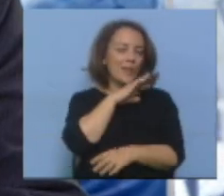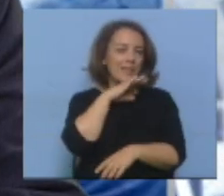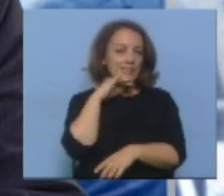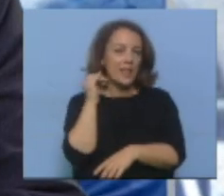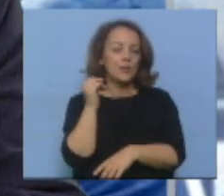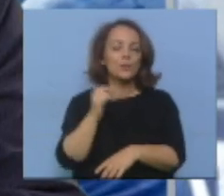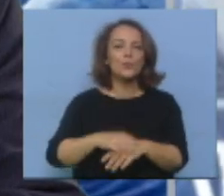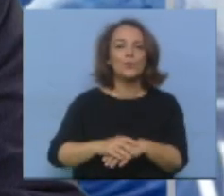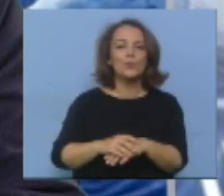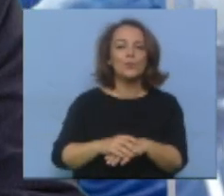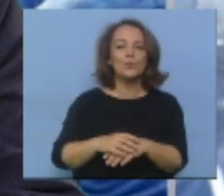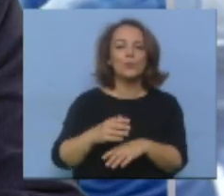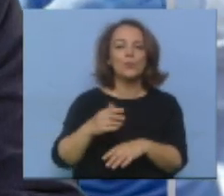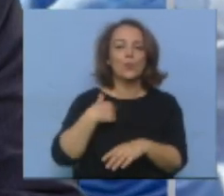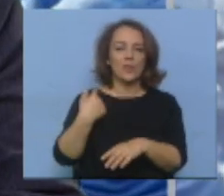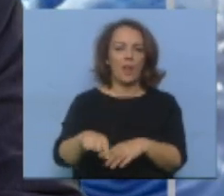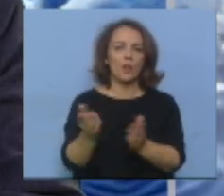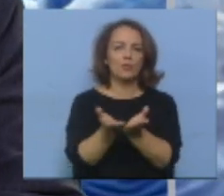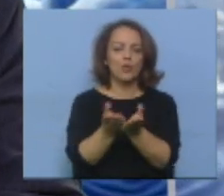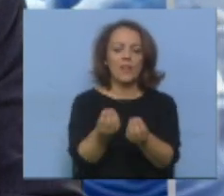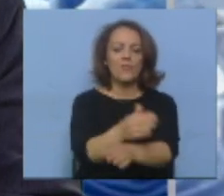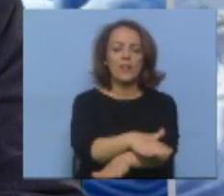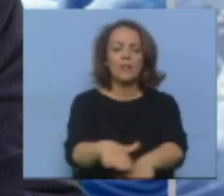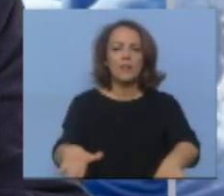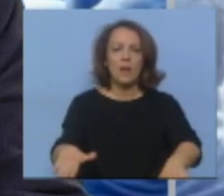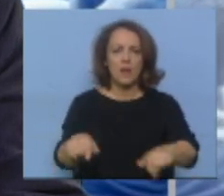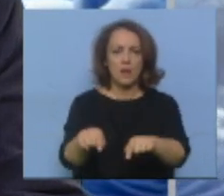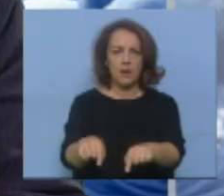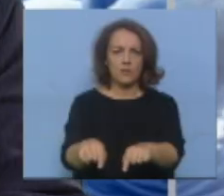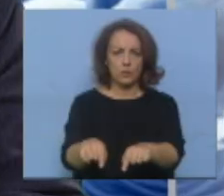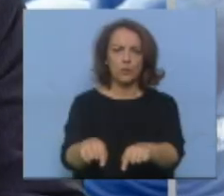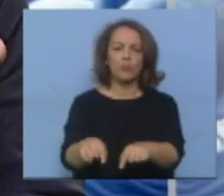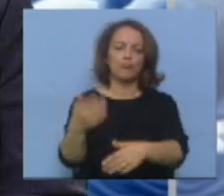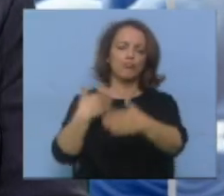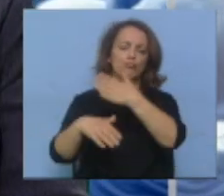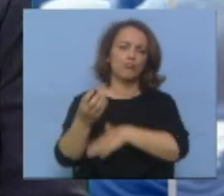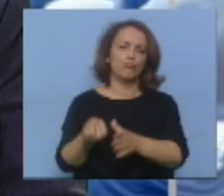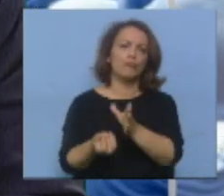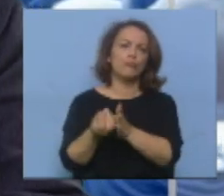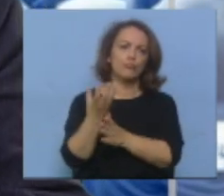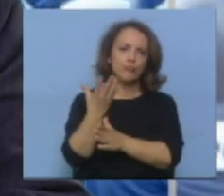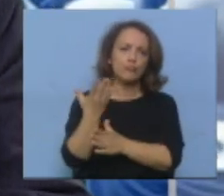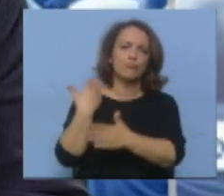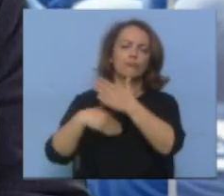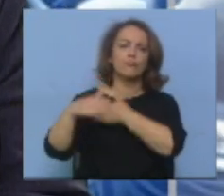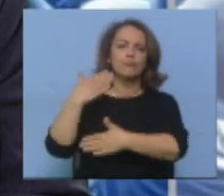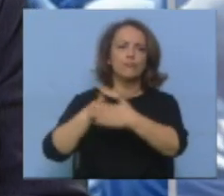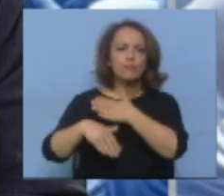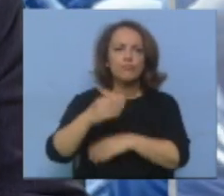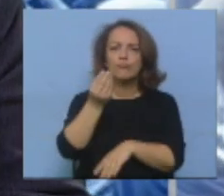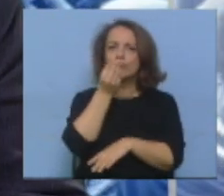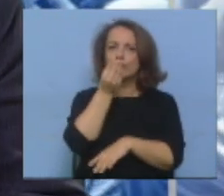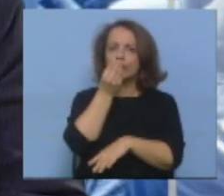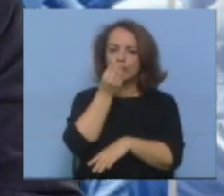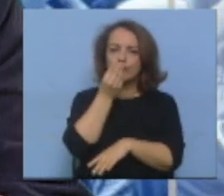quiseram fechar, nós temos um infantário que ainda foi criado já com o seu cônego Carlos Paes, a distribuição dos